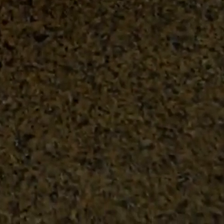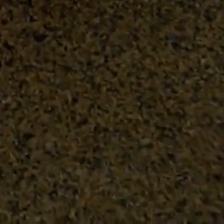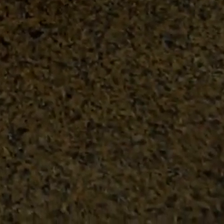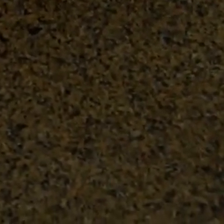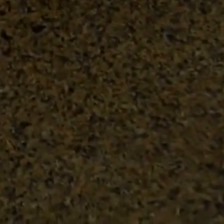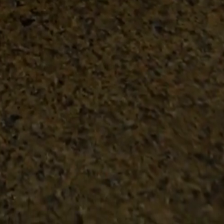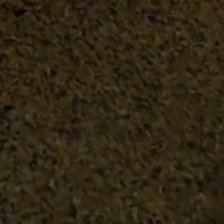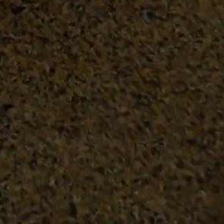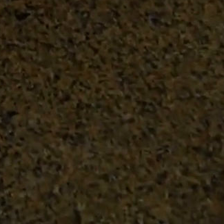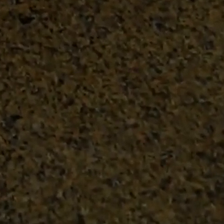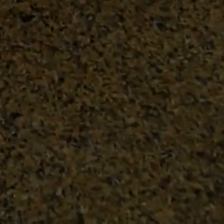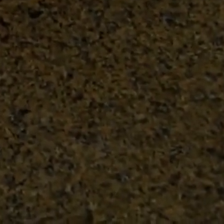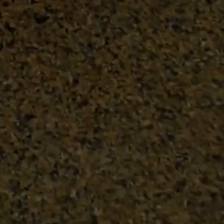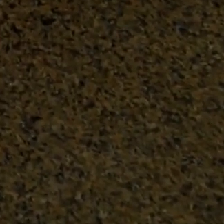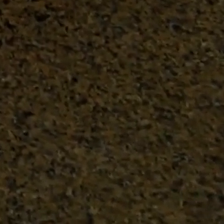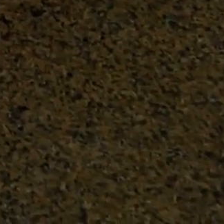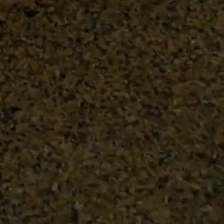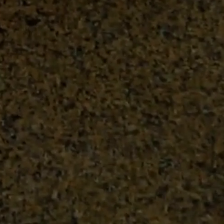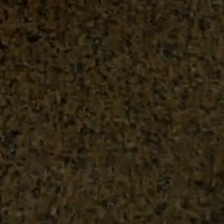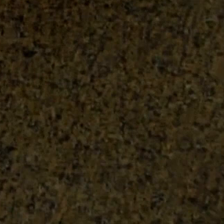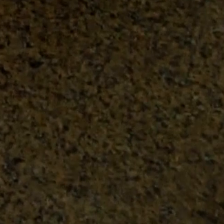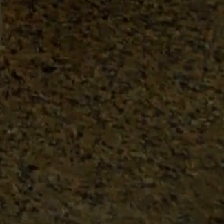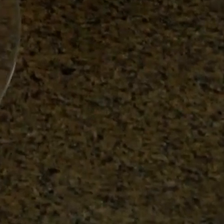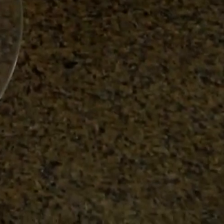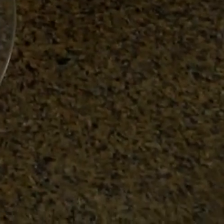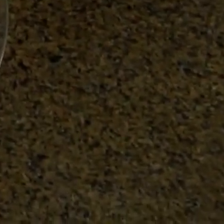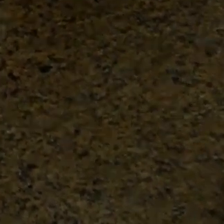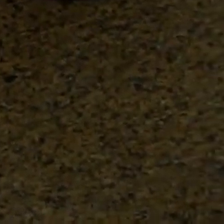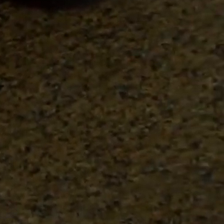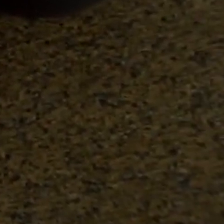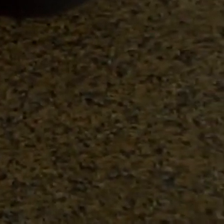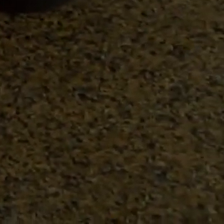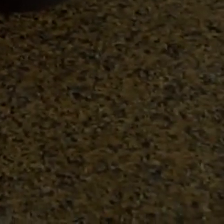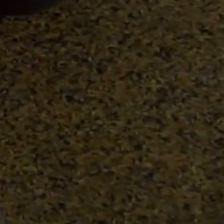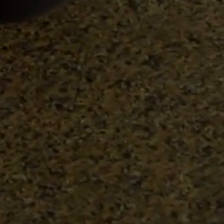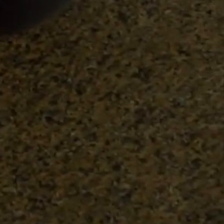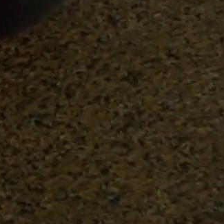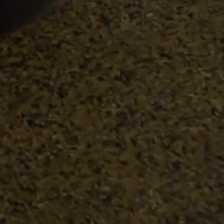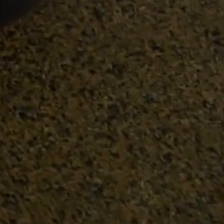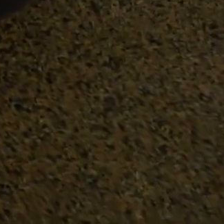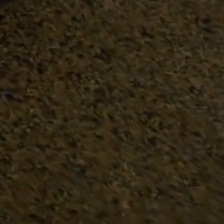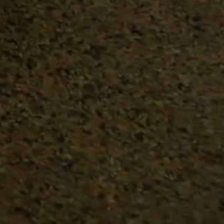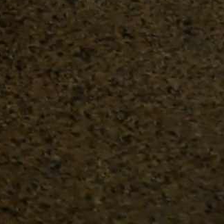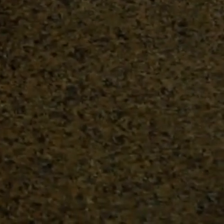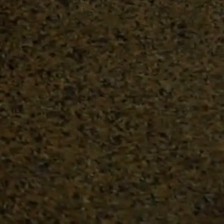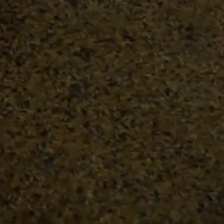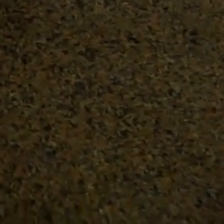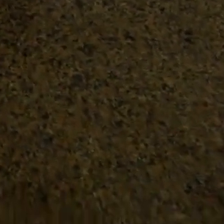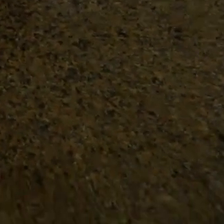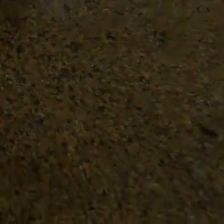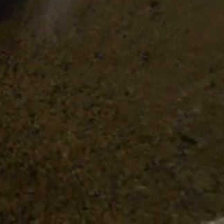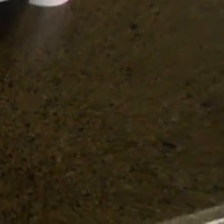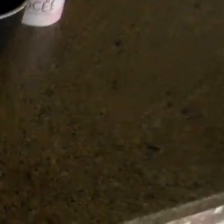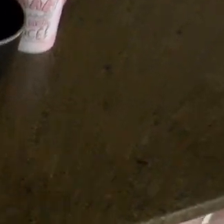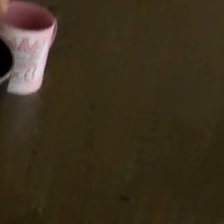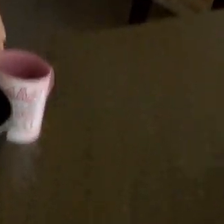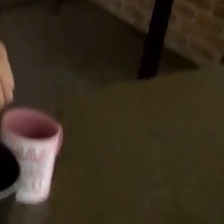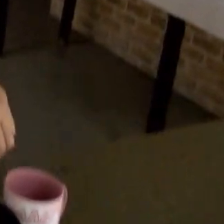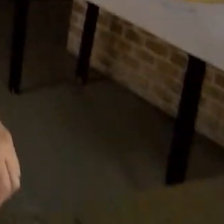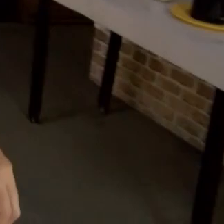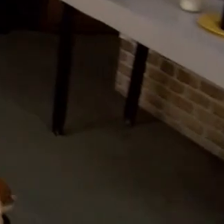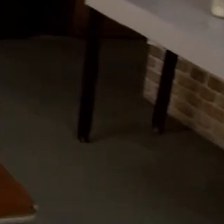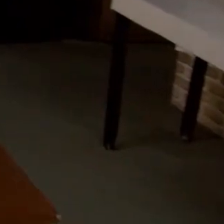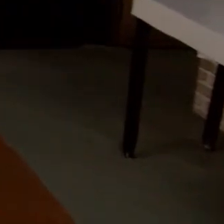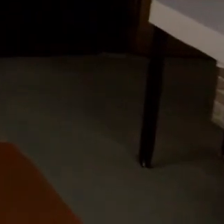certo? Coloca num prato e nessa hora, crianças, ajuda a